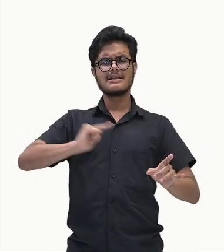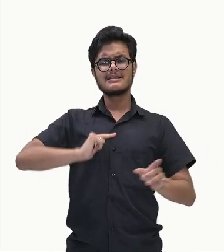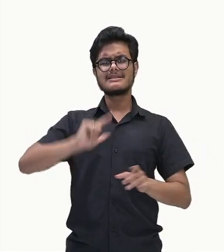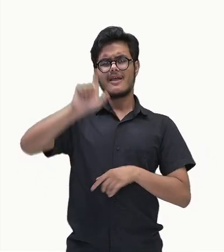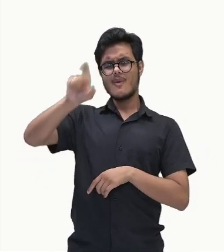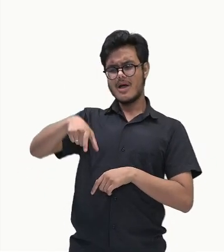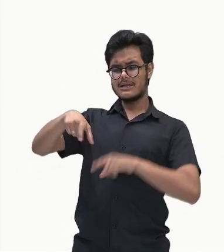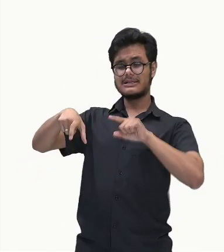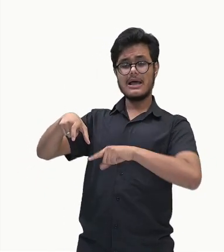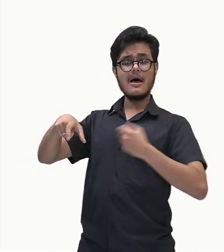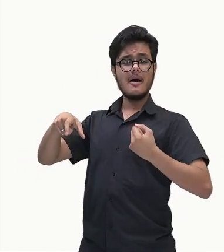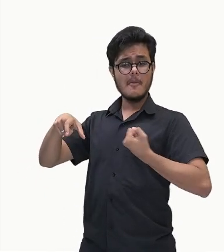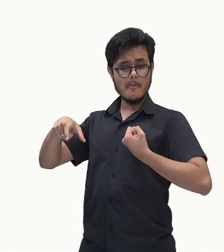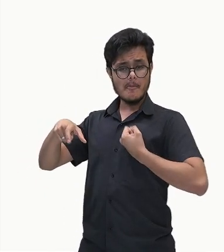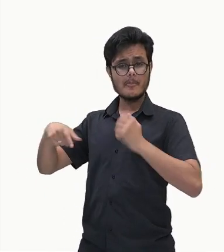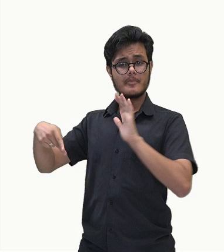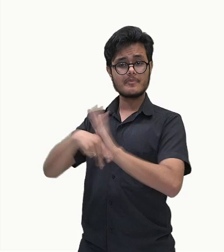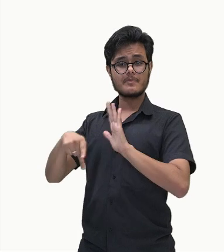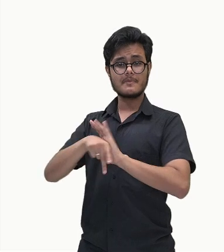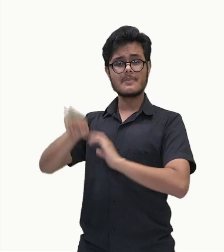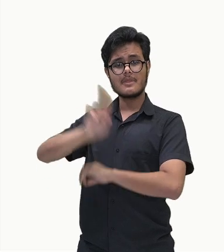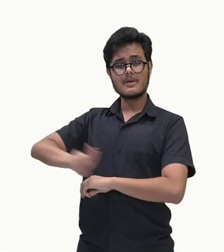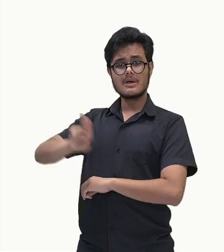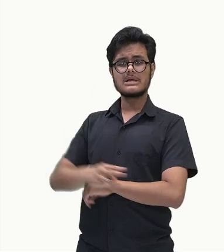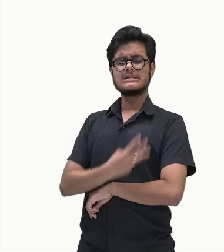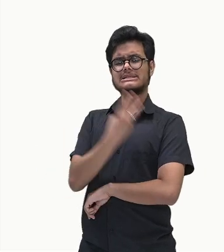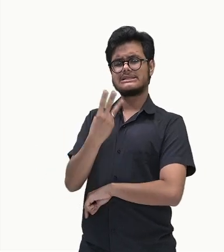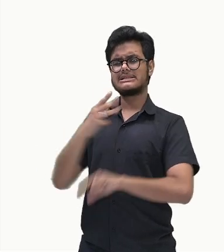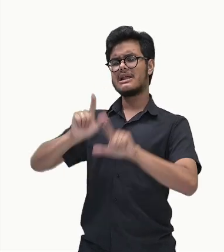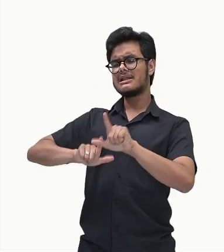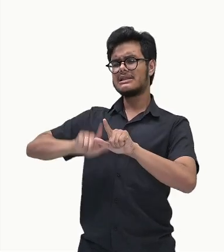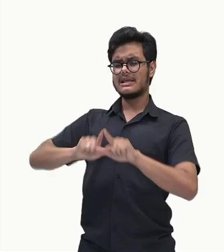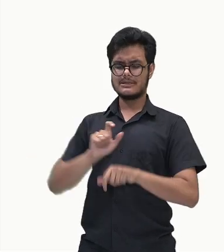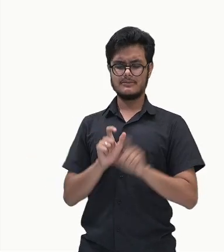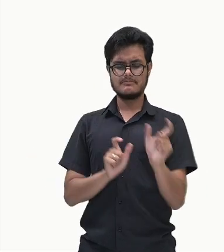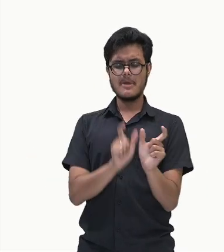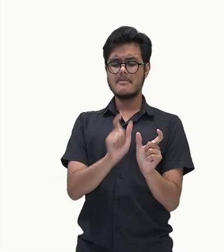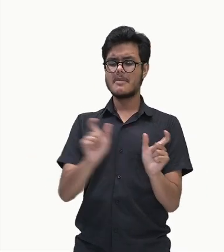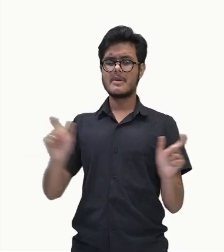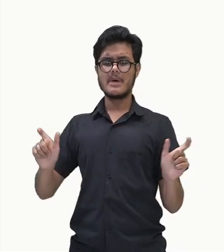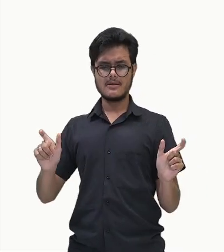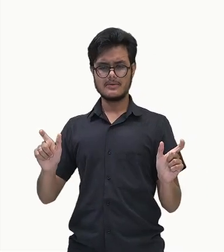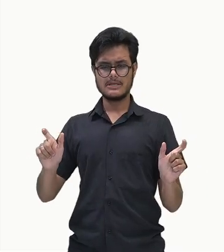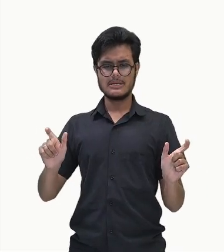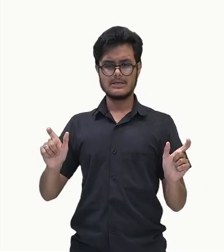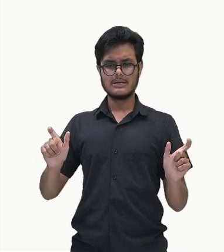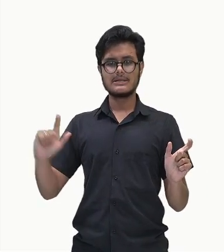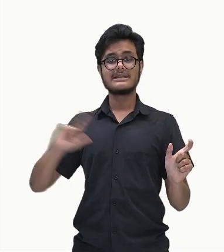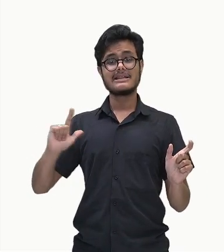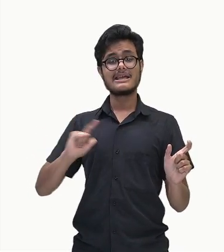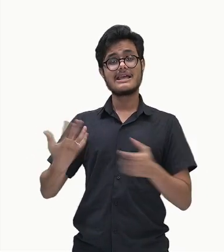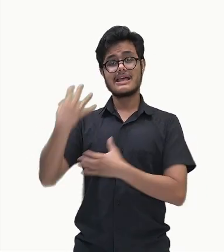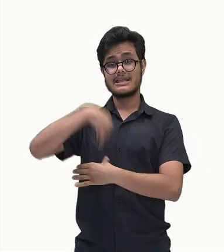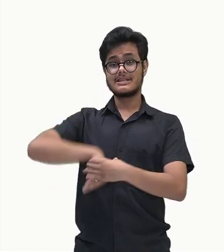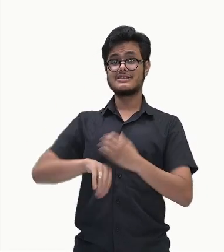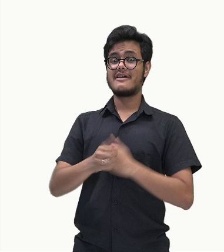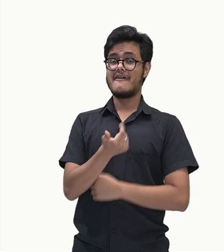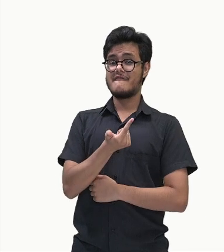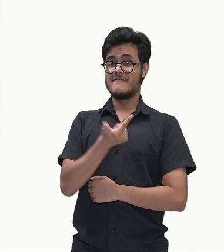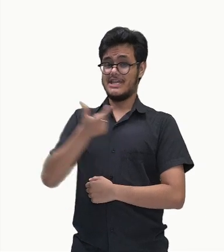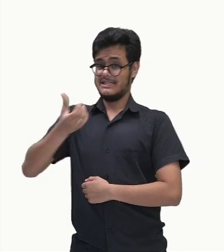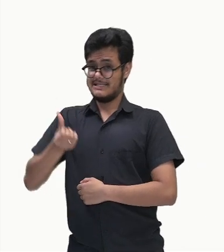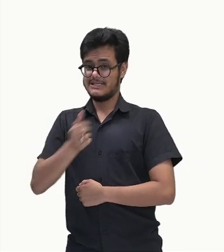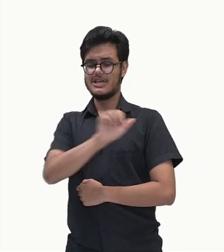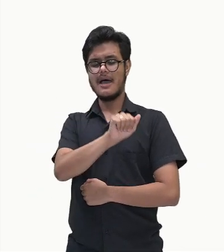crédito cuja identificação é formada por três letras distintas dentre as 26 seguidas de quatro algarismos